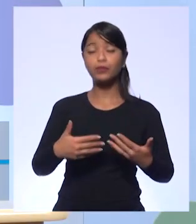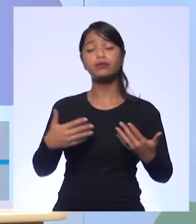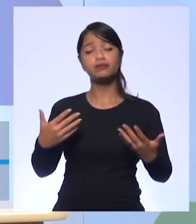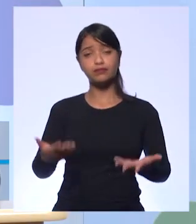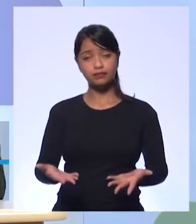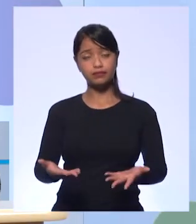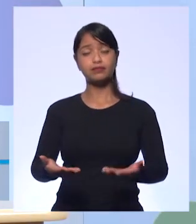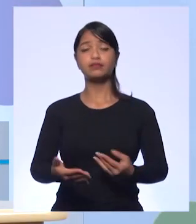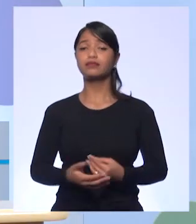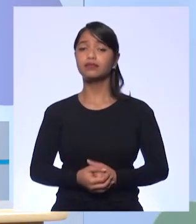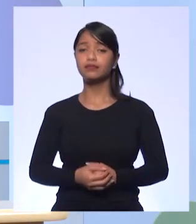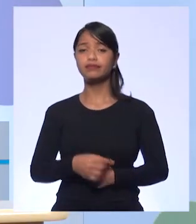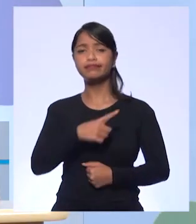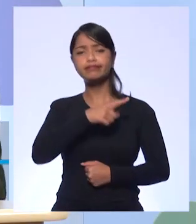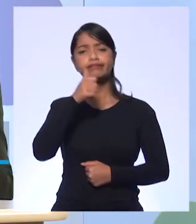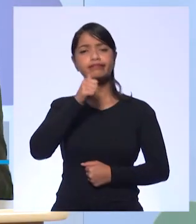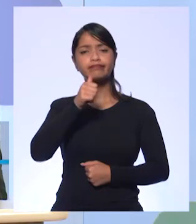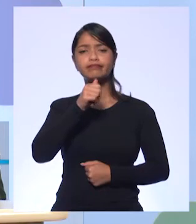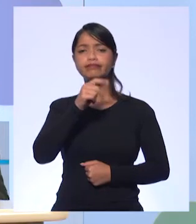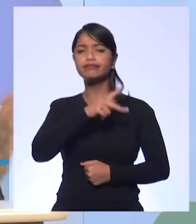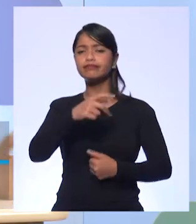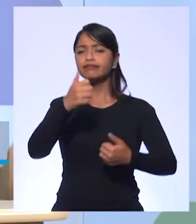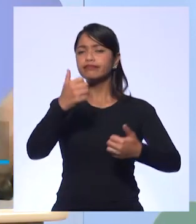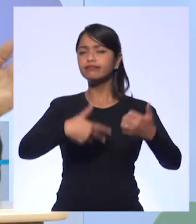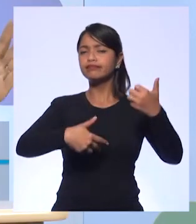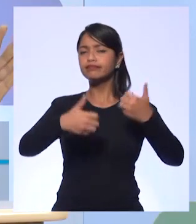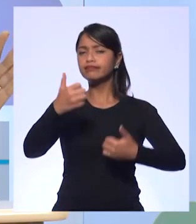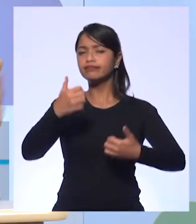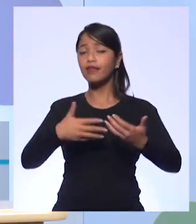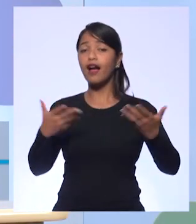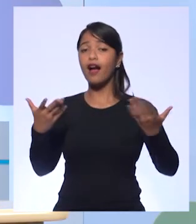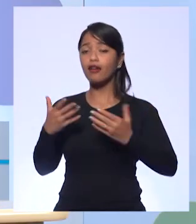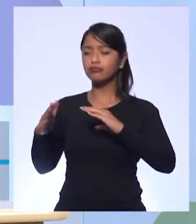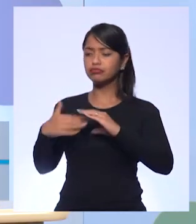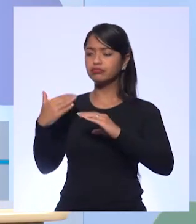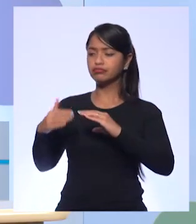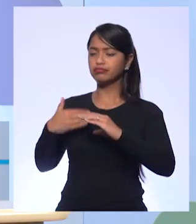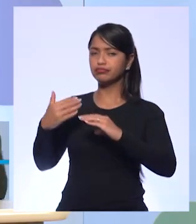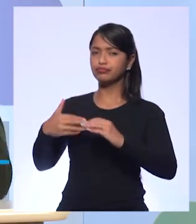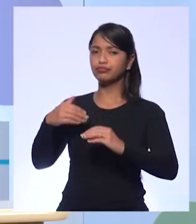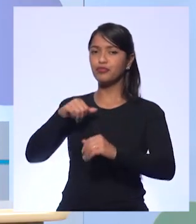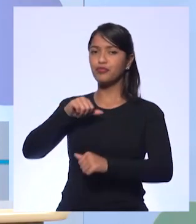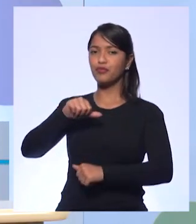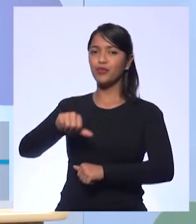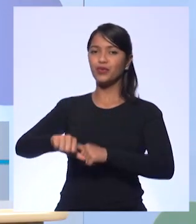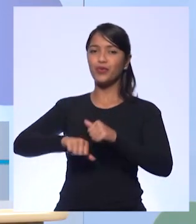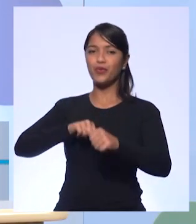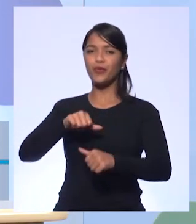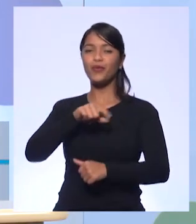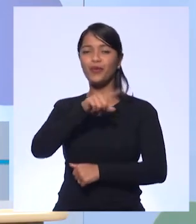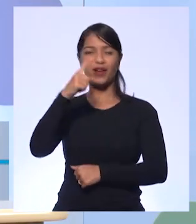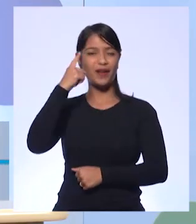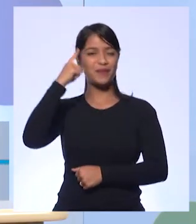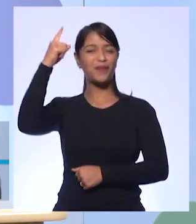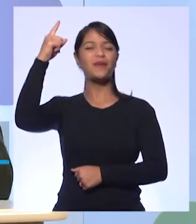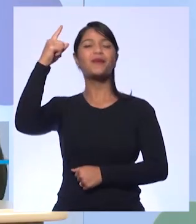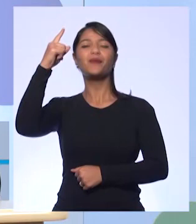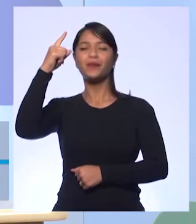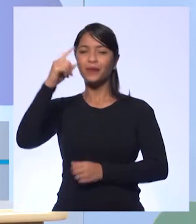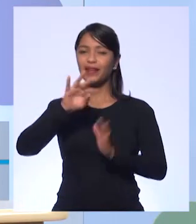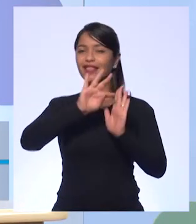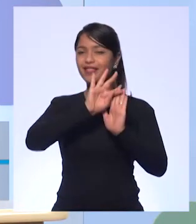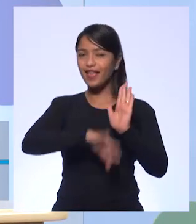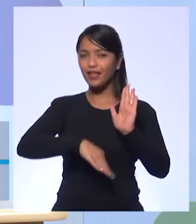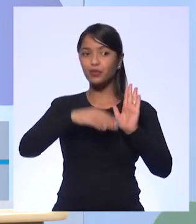professora explicando, aí o chat já vai mudando. Por quê? Porque aí vocês relembraram o texto de curiosidades, o